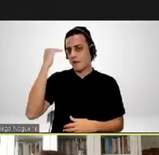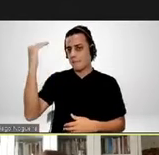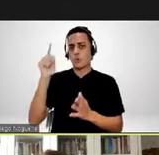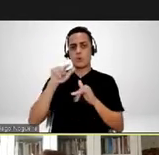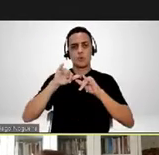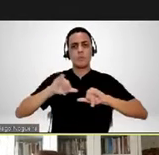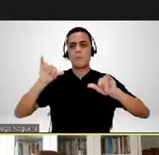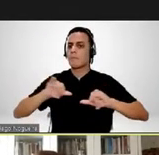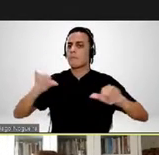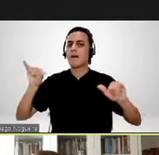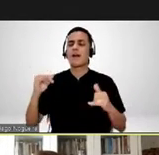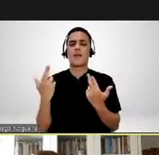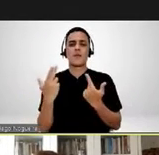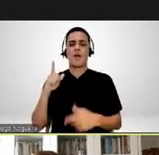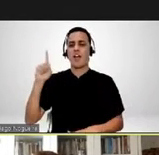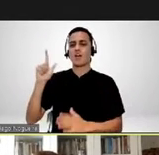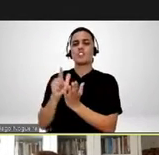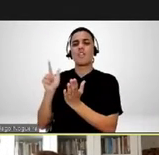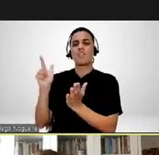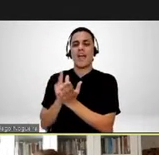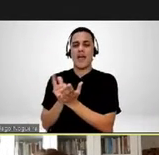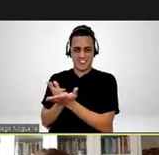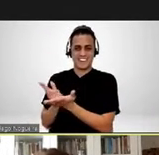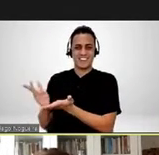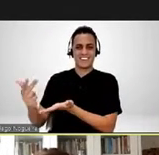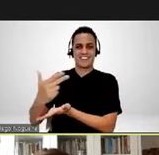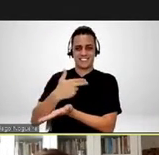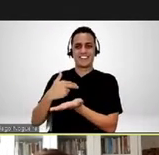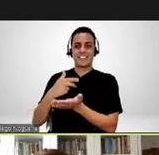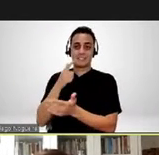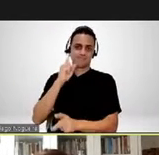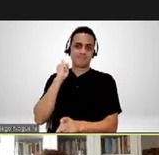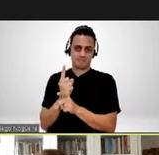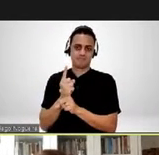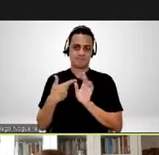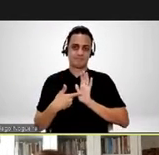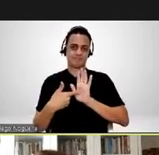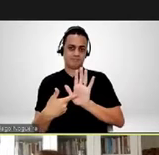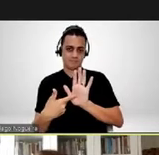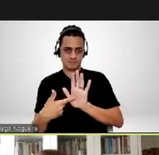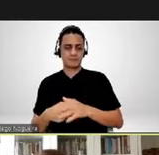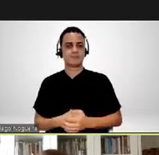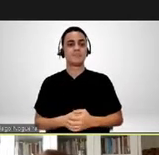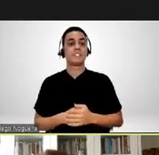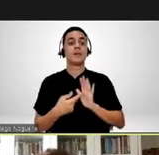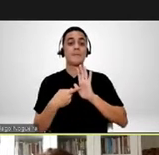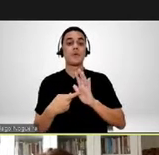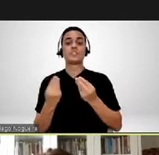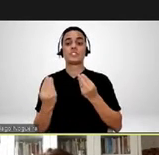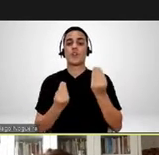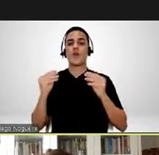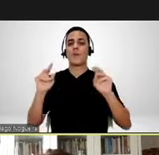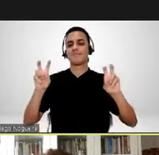aí na figura de jornal que nós conseguimos encontrar, ilustrando esse casamento